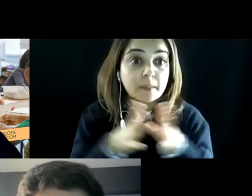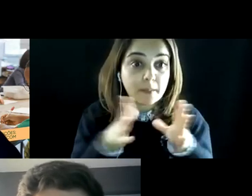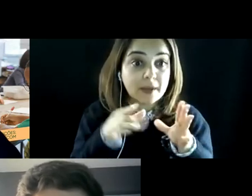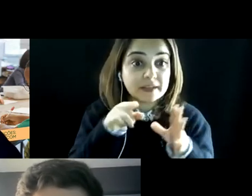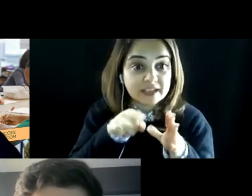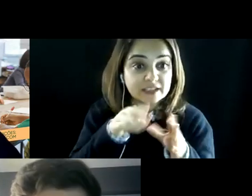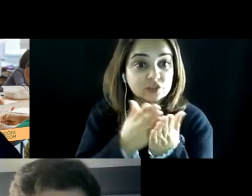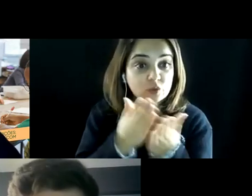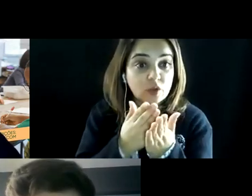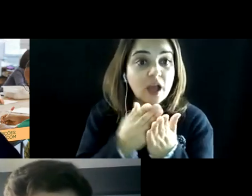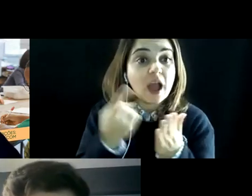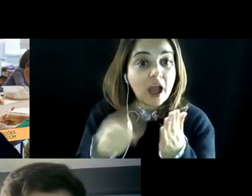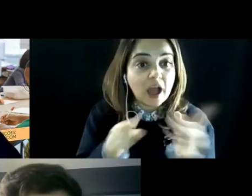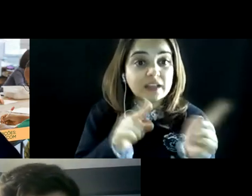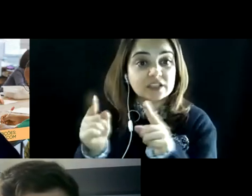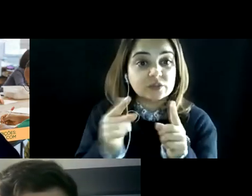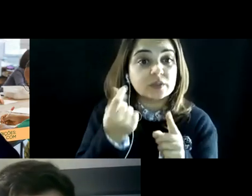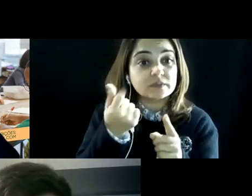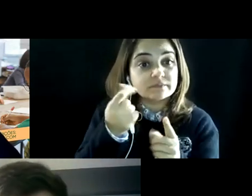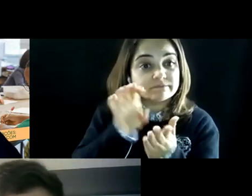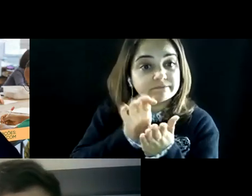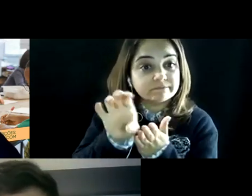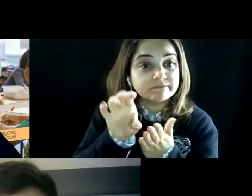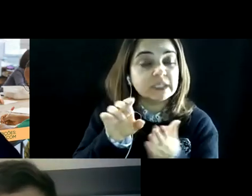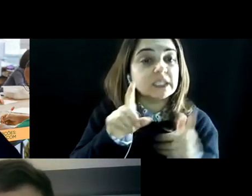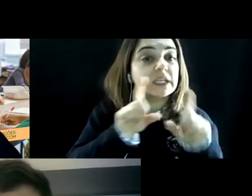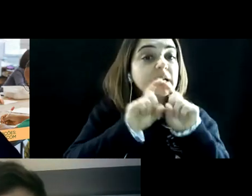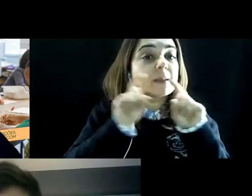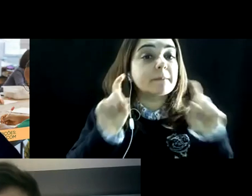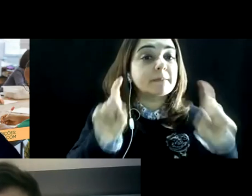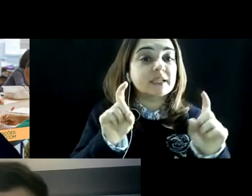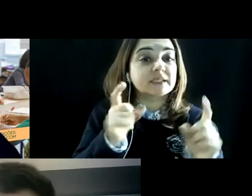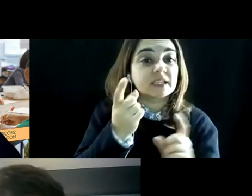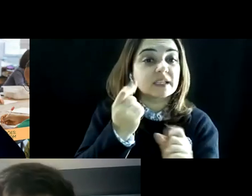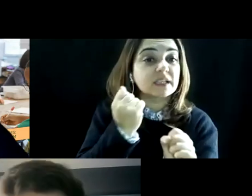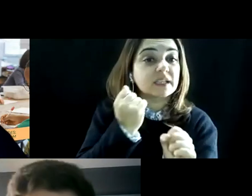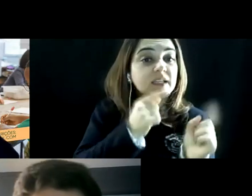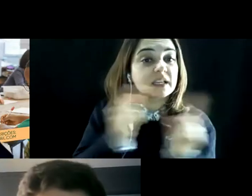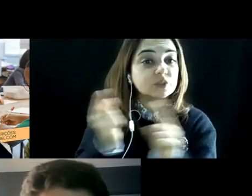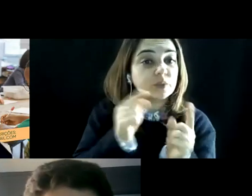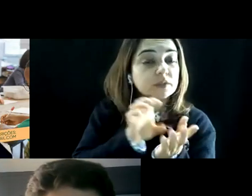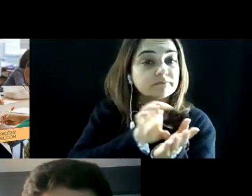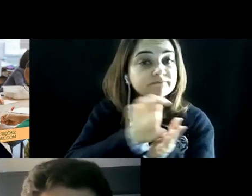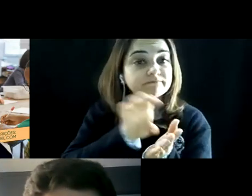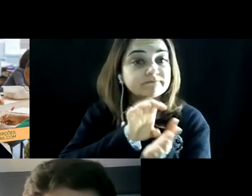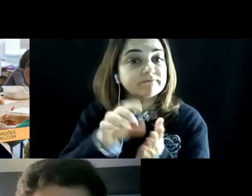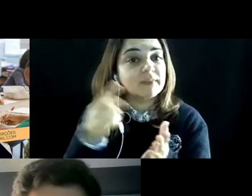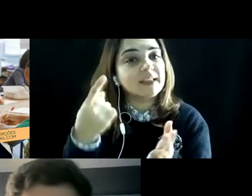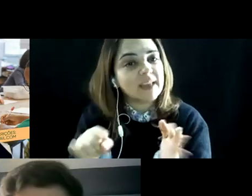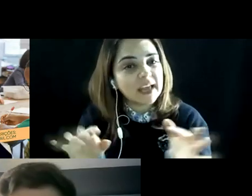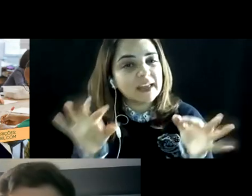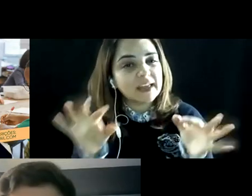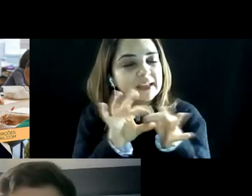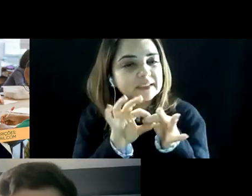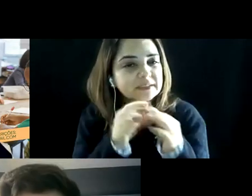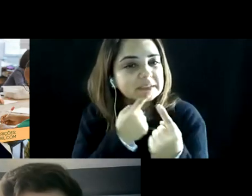destas escolas, é financiado. E estas empresas que financiam o transporte, por norma, têm ligações um tanto estranhas